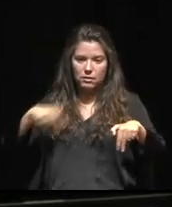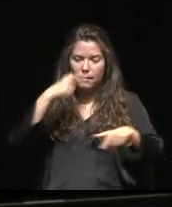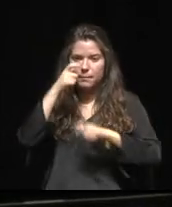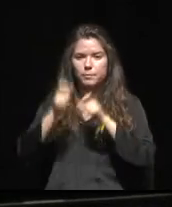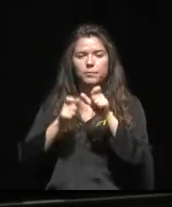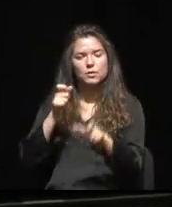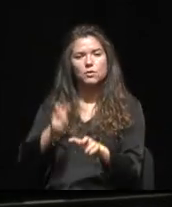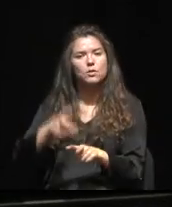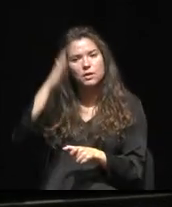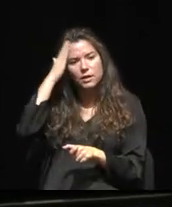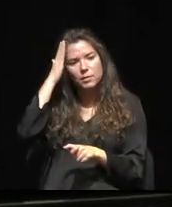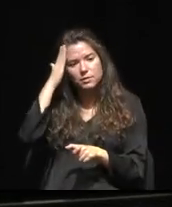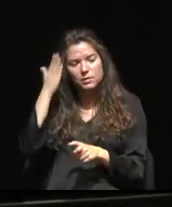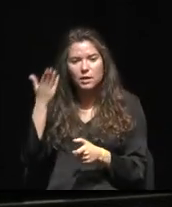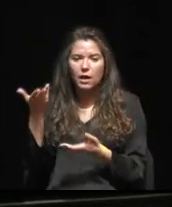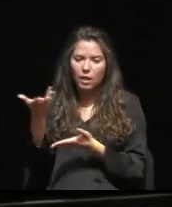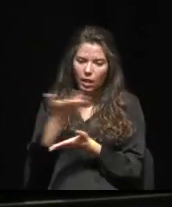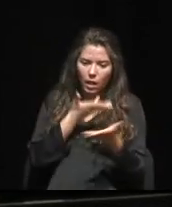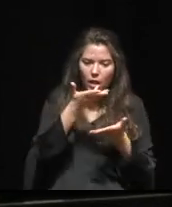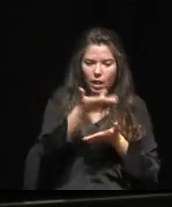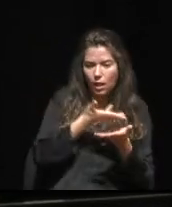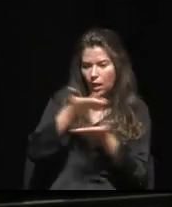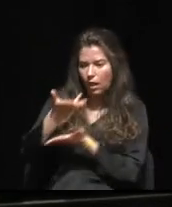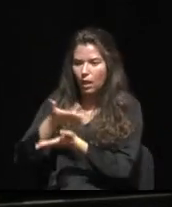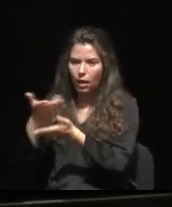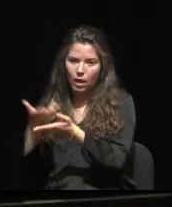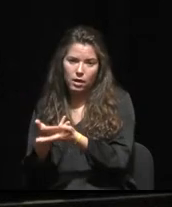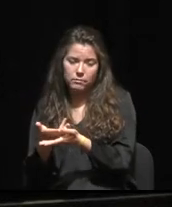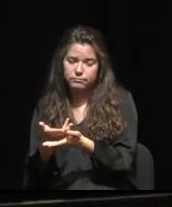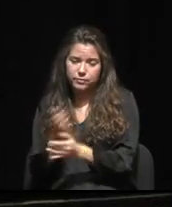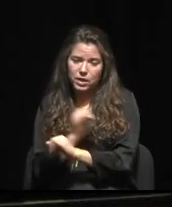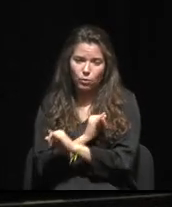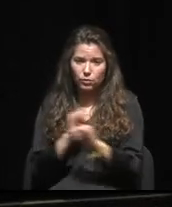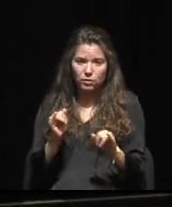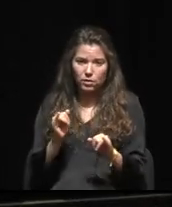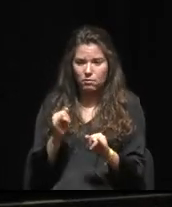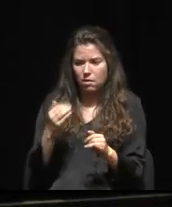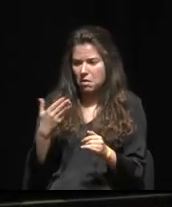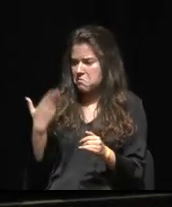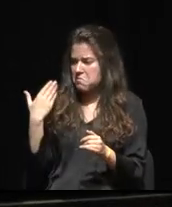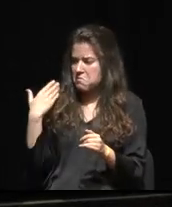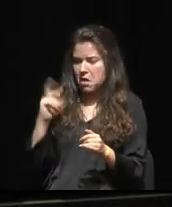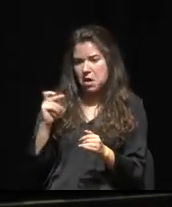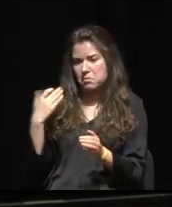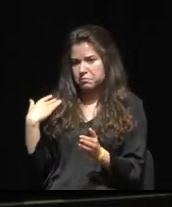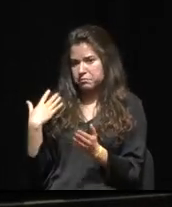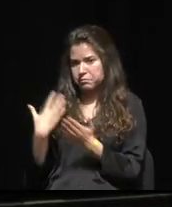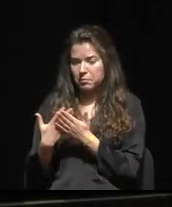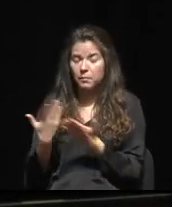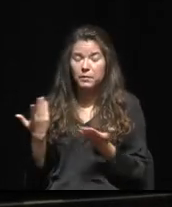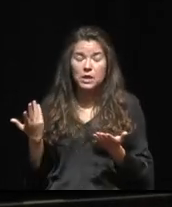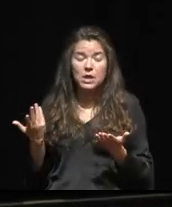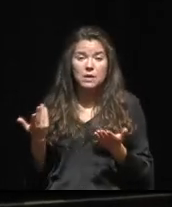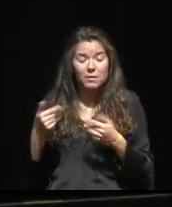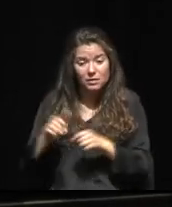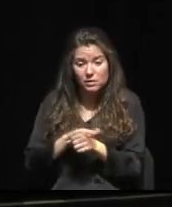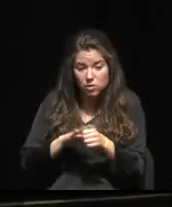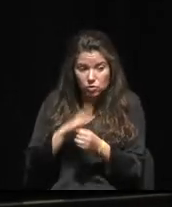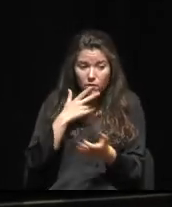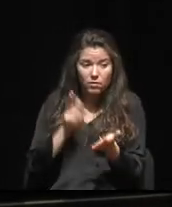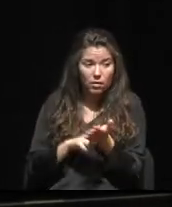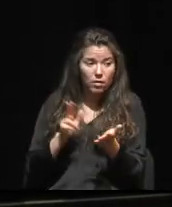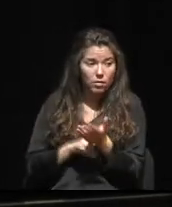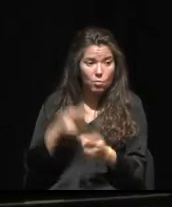pessoas capazes de dialogarem Como já aconteceu há não muito tempo há relativamente poucas décadas e Essa não é a situação